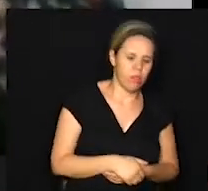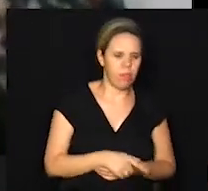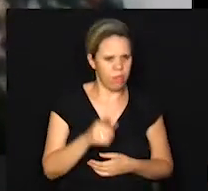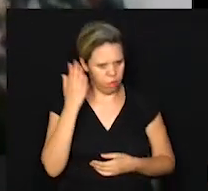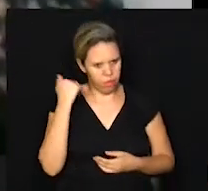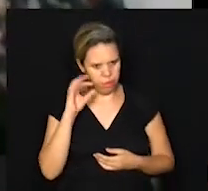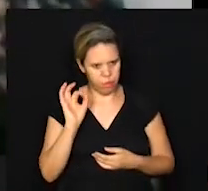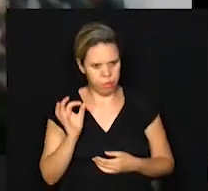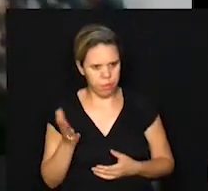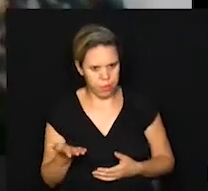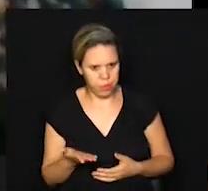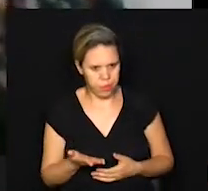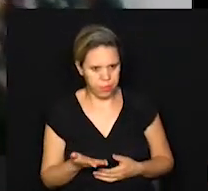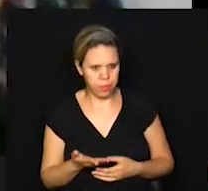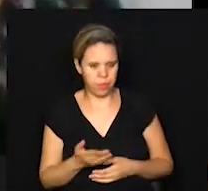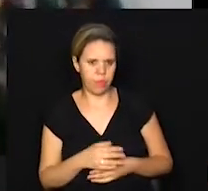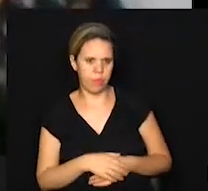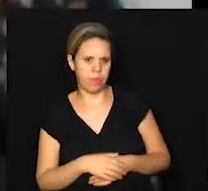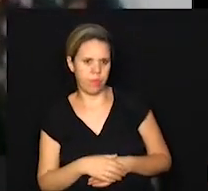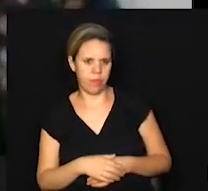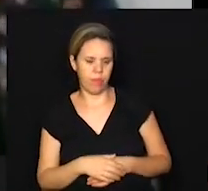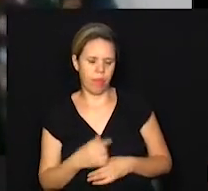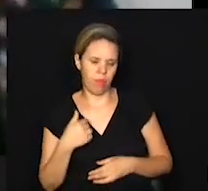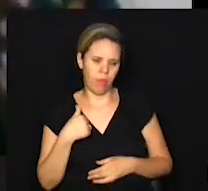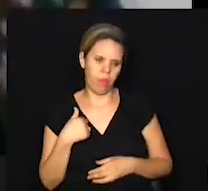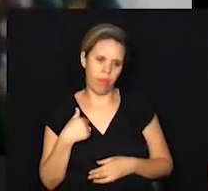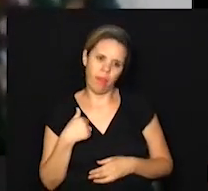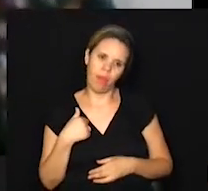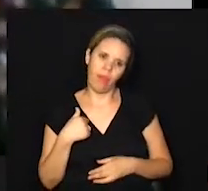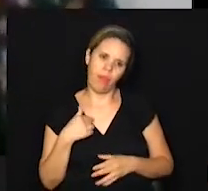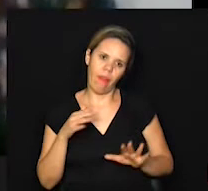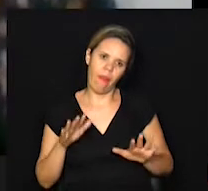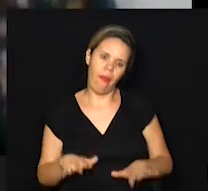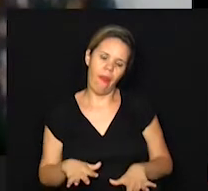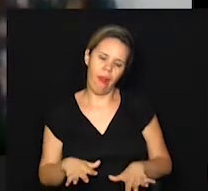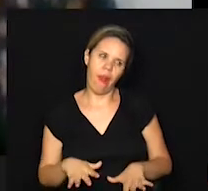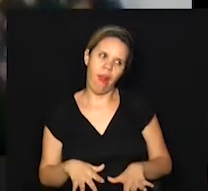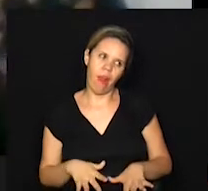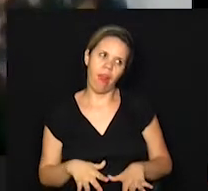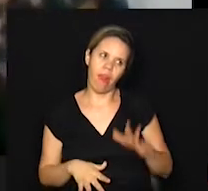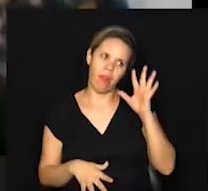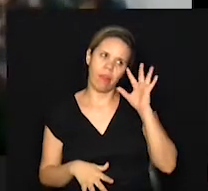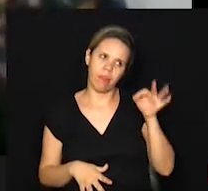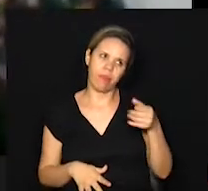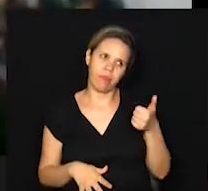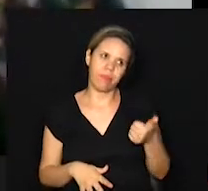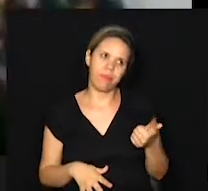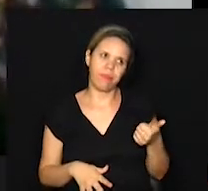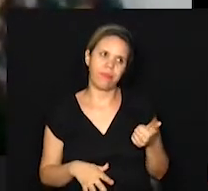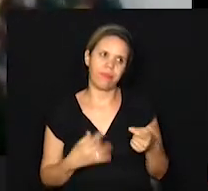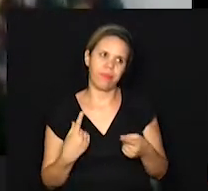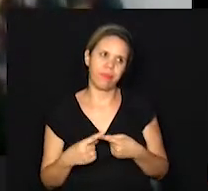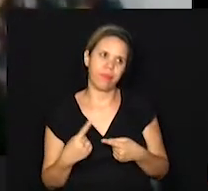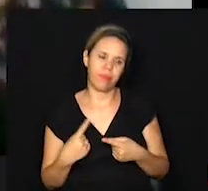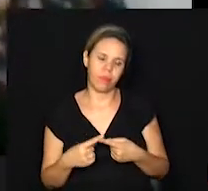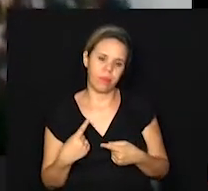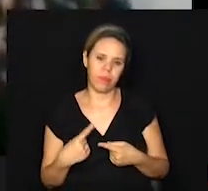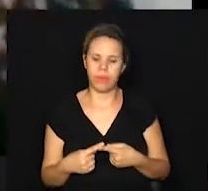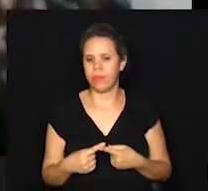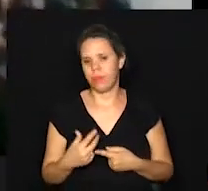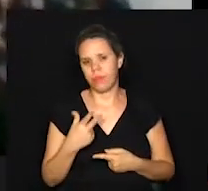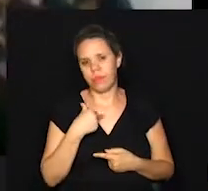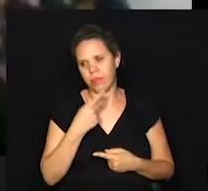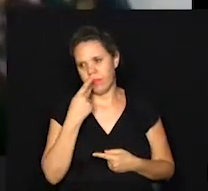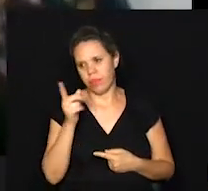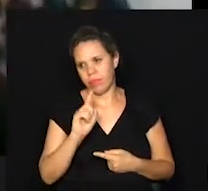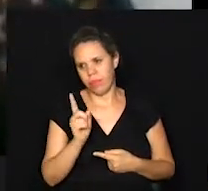entendendo? E aí eu fiquei... Entendo. E por que eu não podia dizer